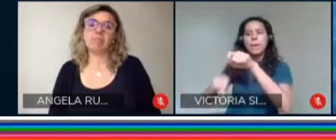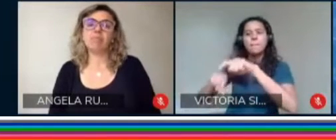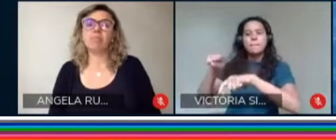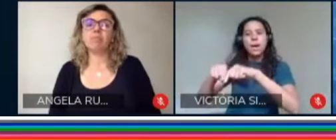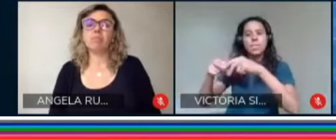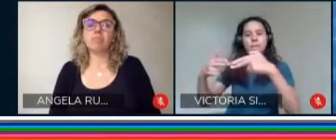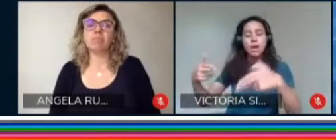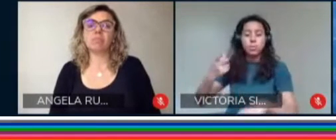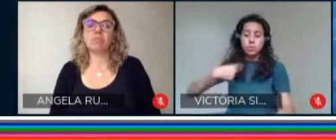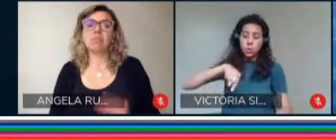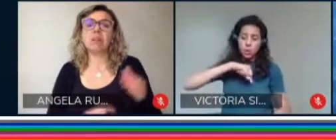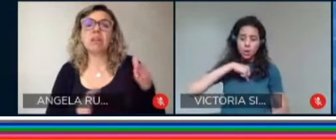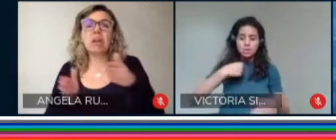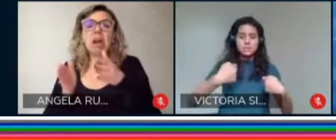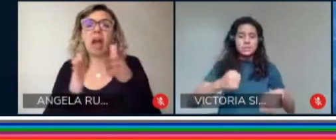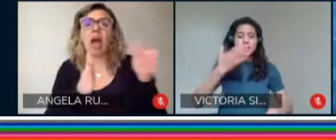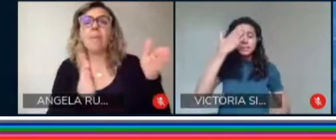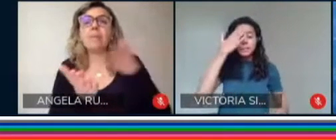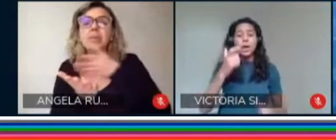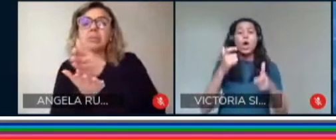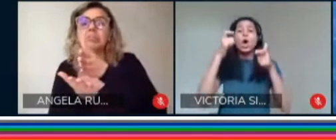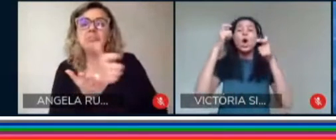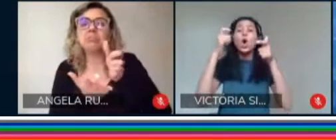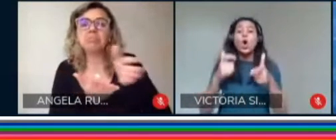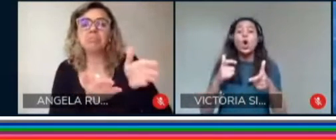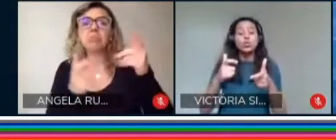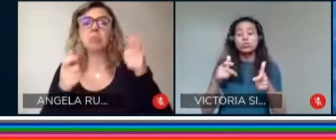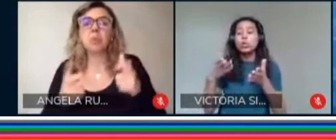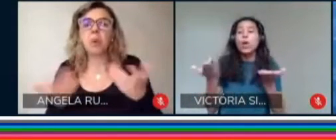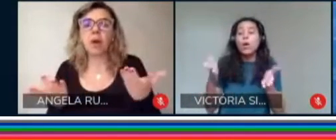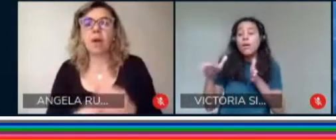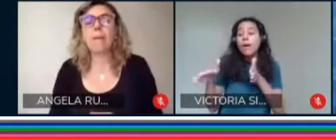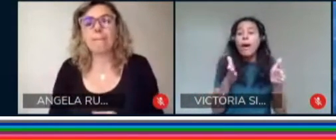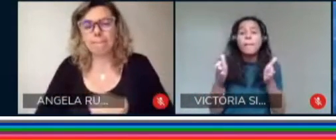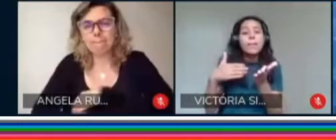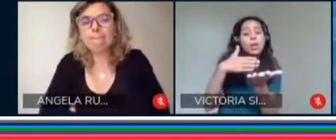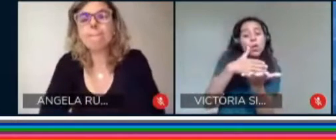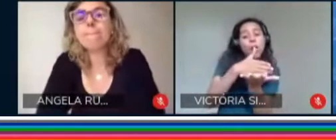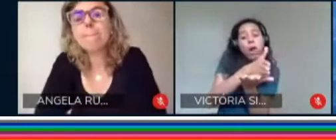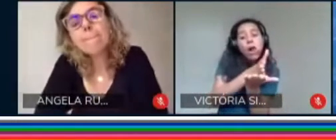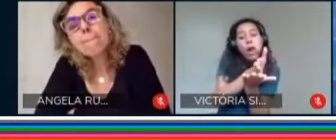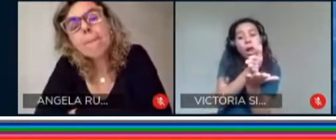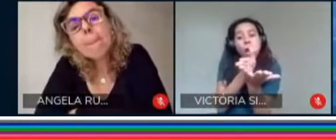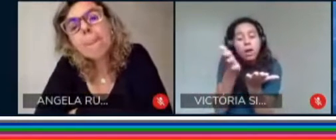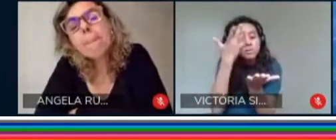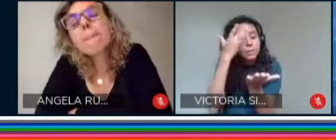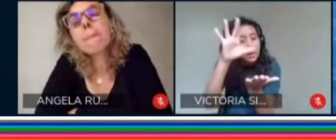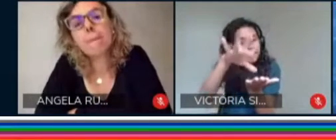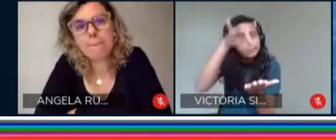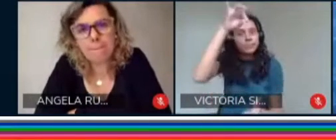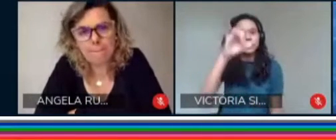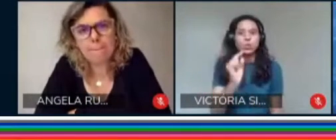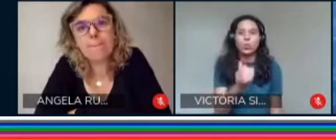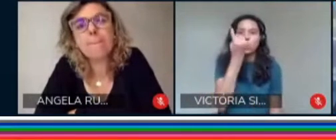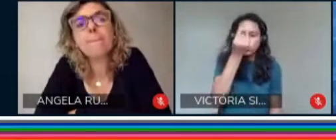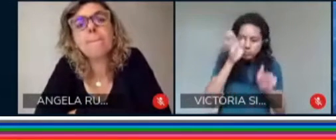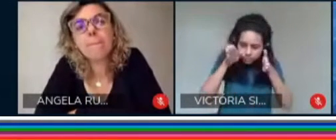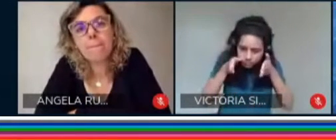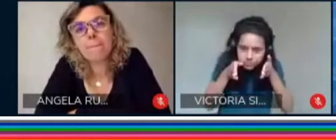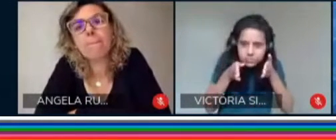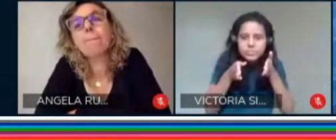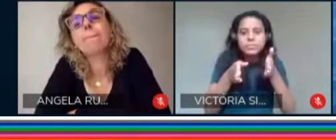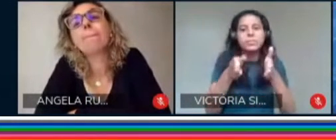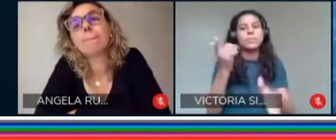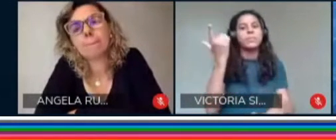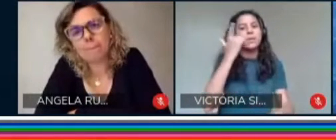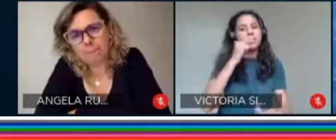tem que fazer, senão a gente nunca mais acaba a pesquisa, né? Então faz esses recortes para conseguir avançar.